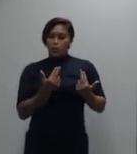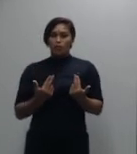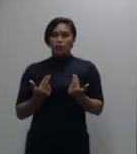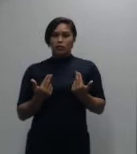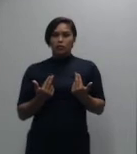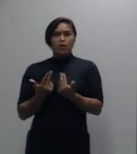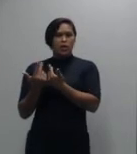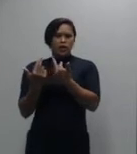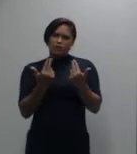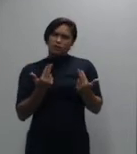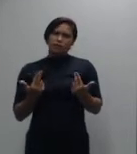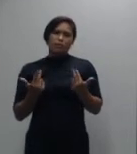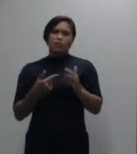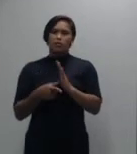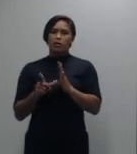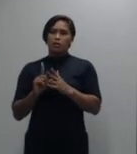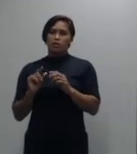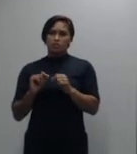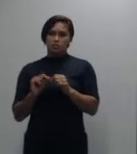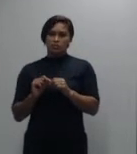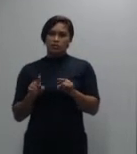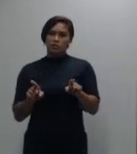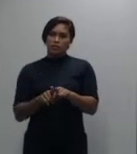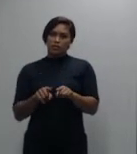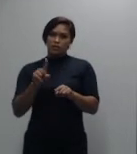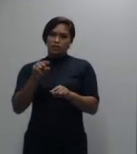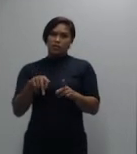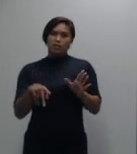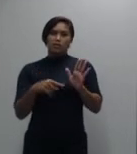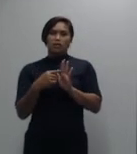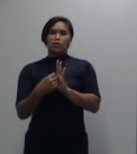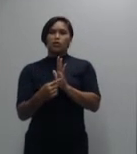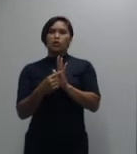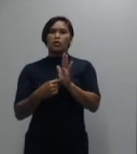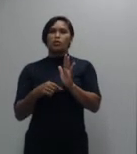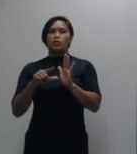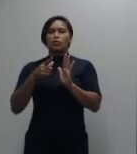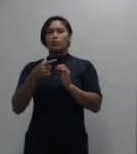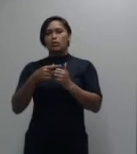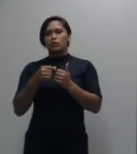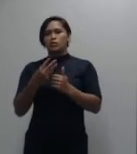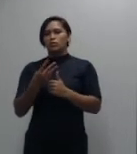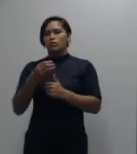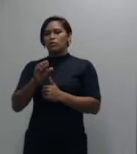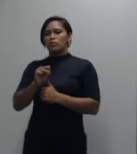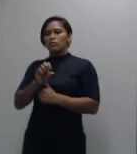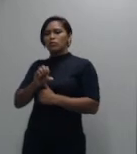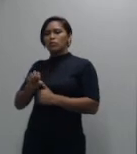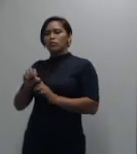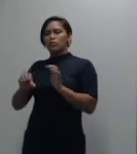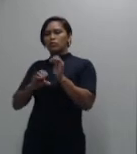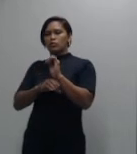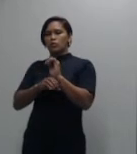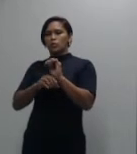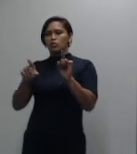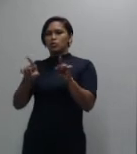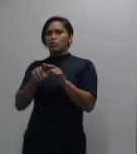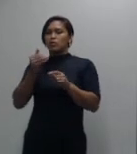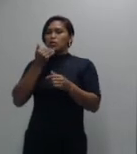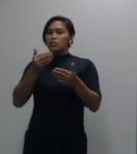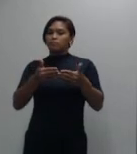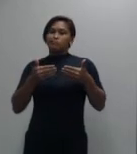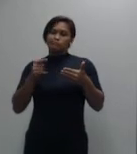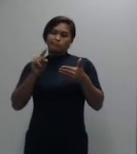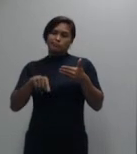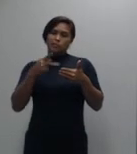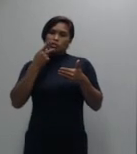exatamente igual entendeu inclusive nesse caso lá para o posto do Artigo 49 do Código Processo Civil eu peço licença vossa